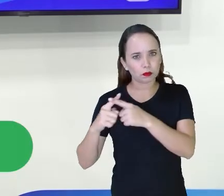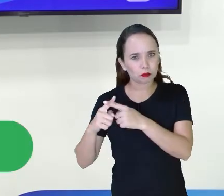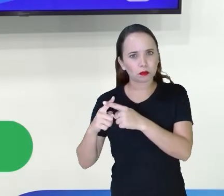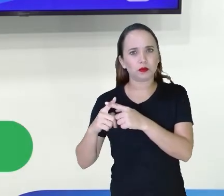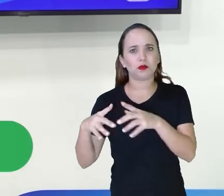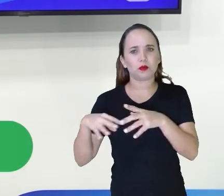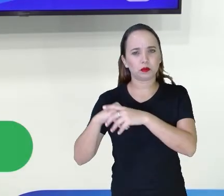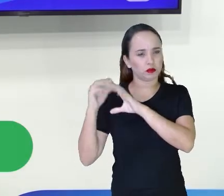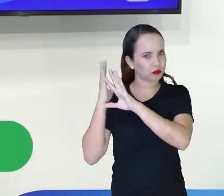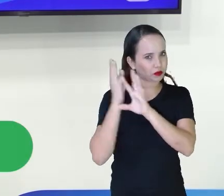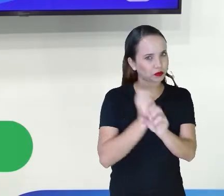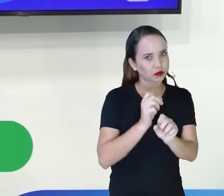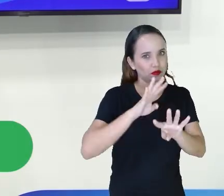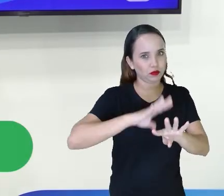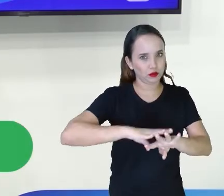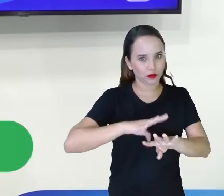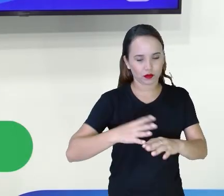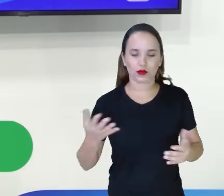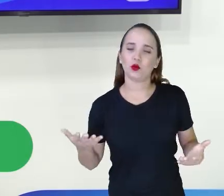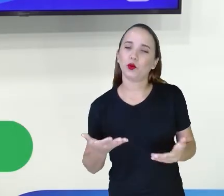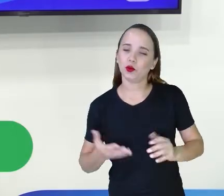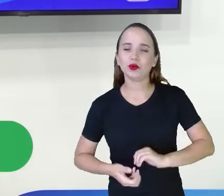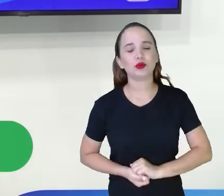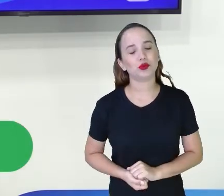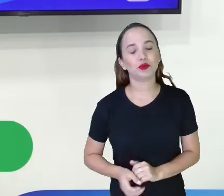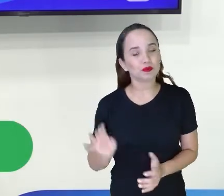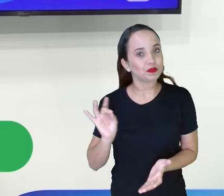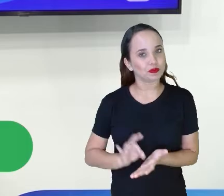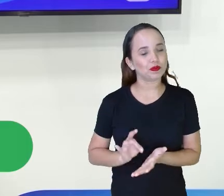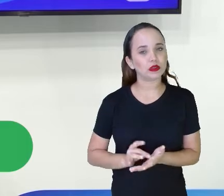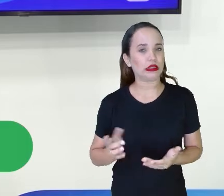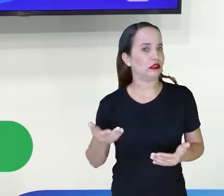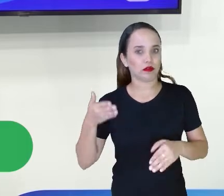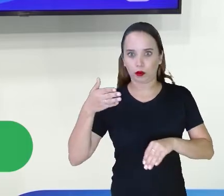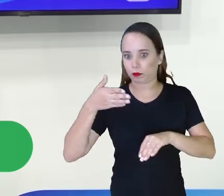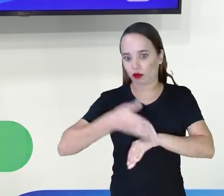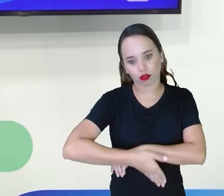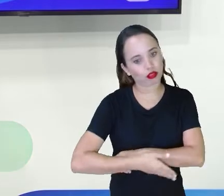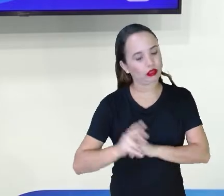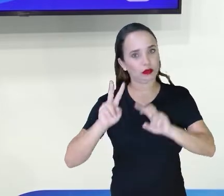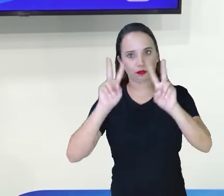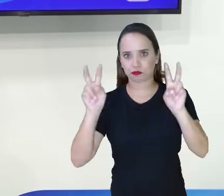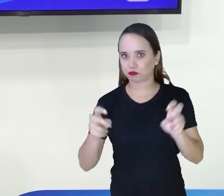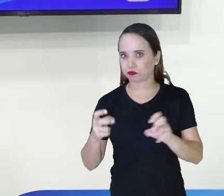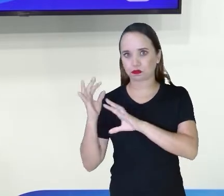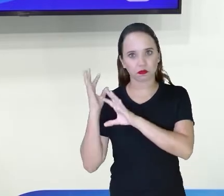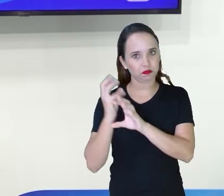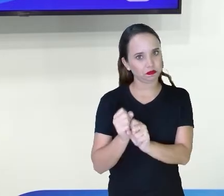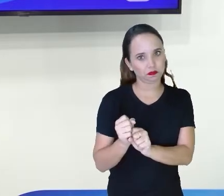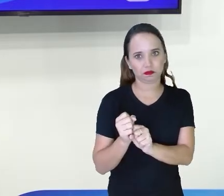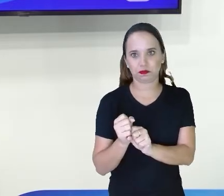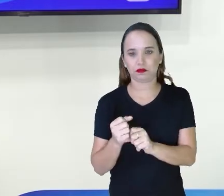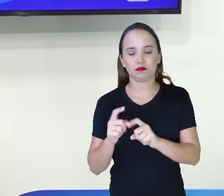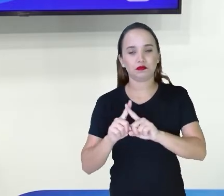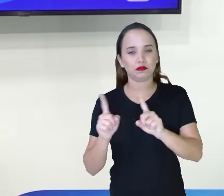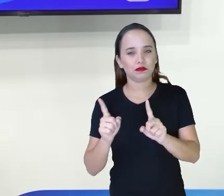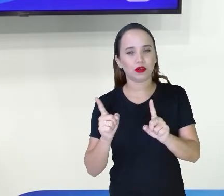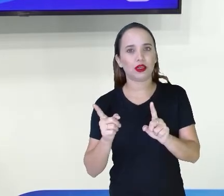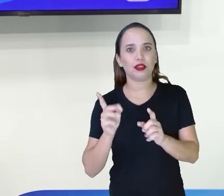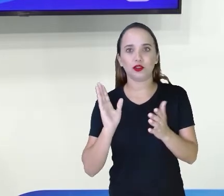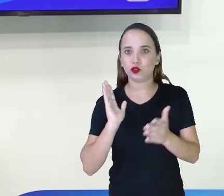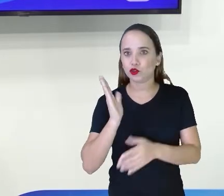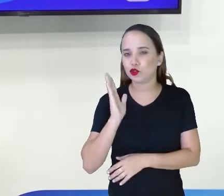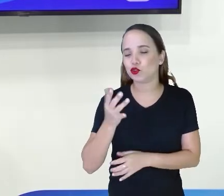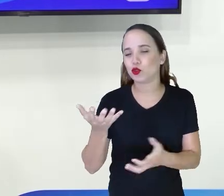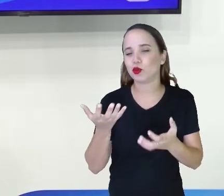né? Hoje, realmente, a gente não vai entrar nessa questão das operações, mas eu já